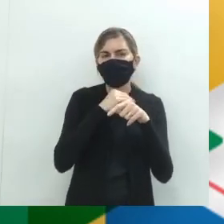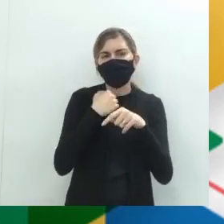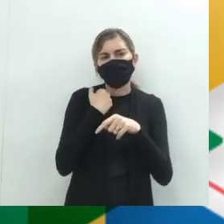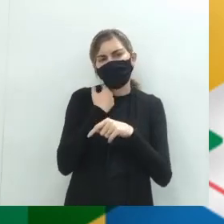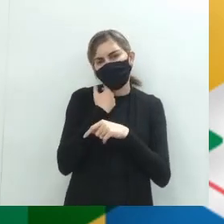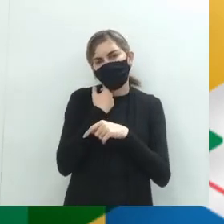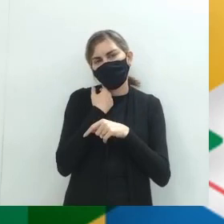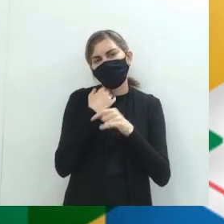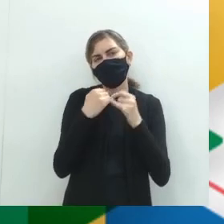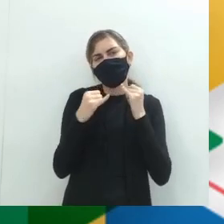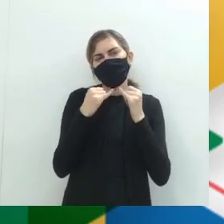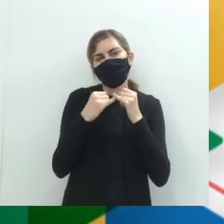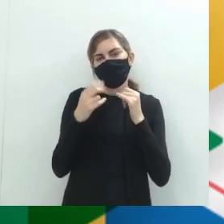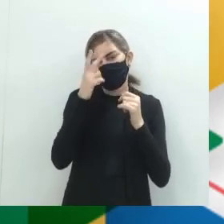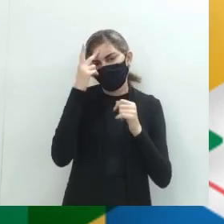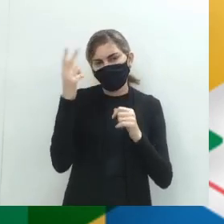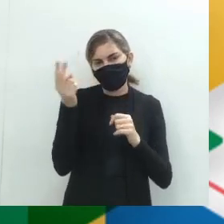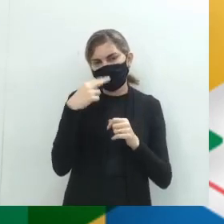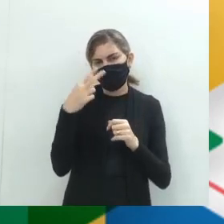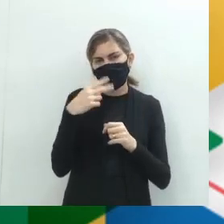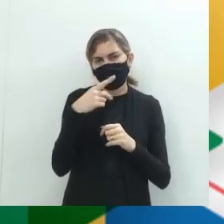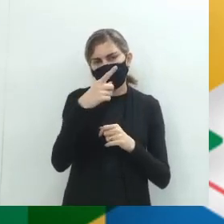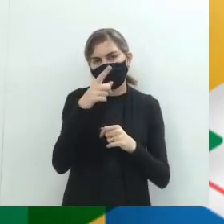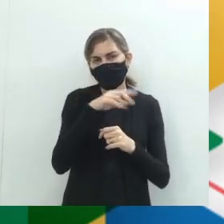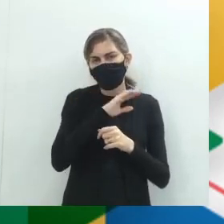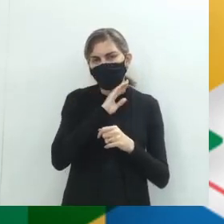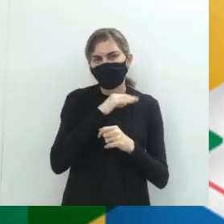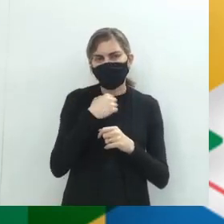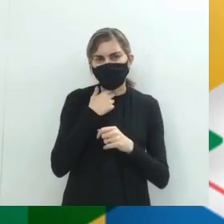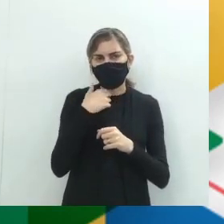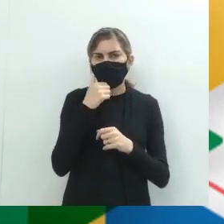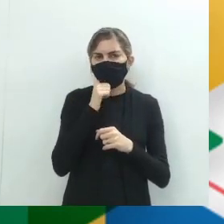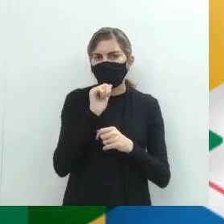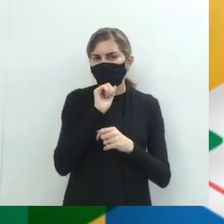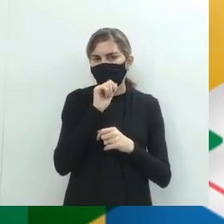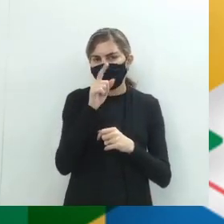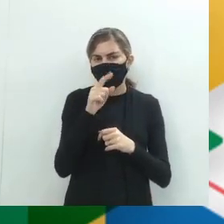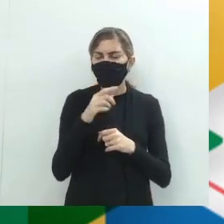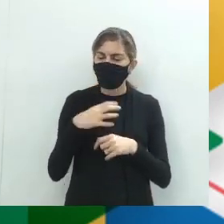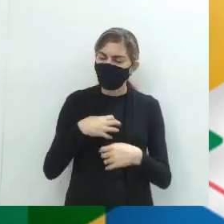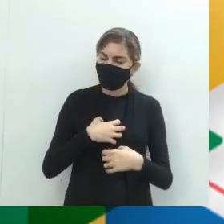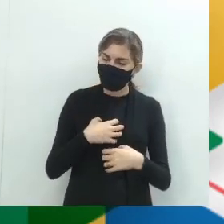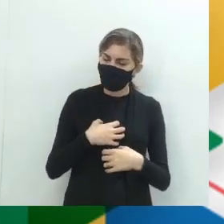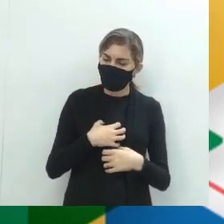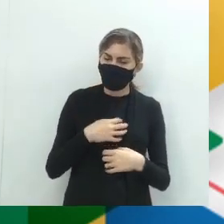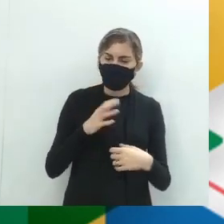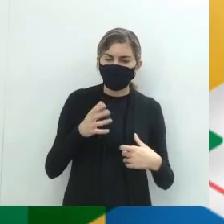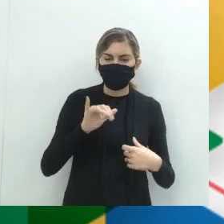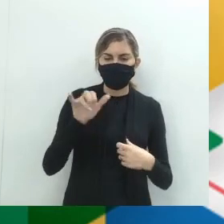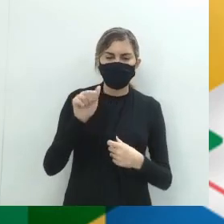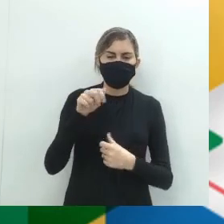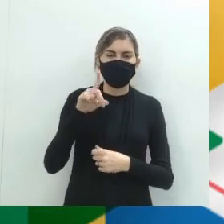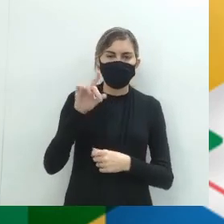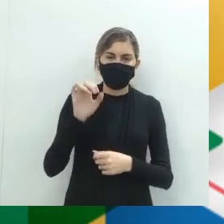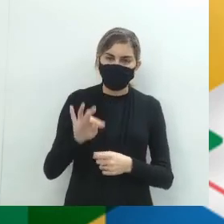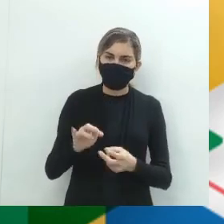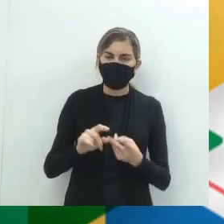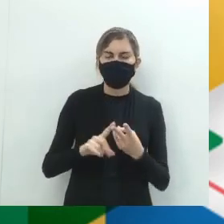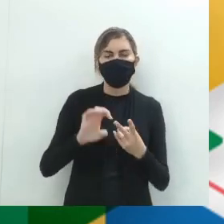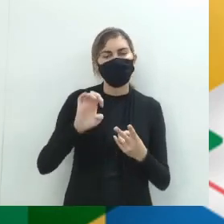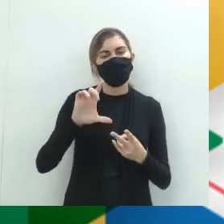Parece até que está com olhado. Essa criança está febril. A mãe dela pode ser assim, Jaidete, e pode ser